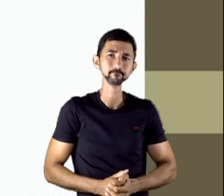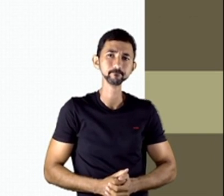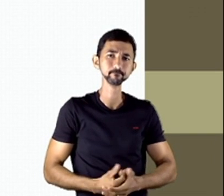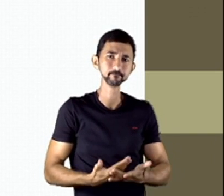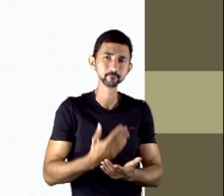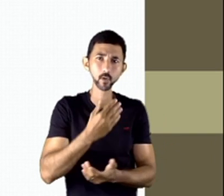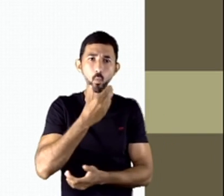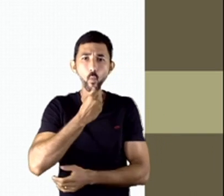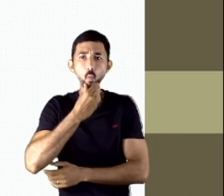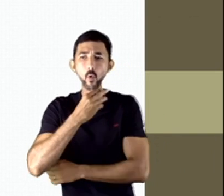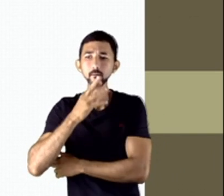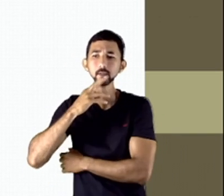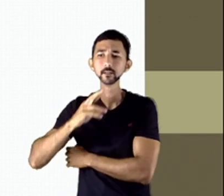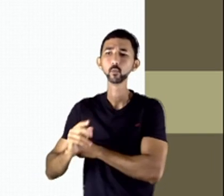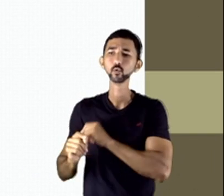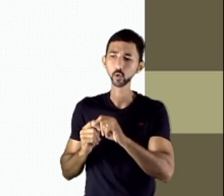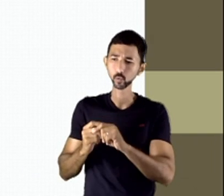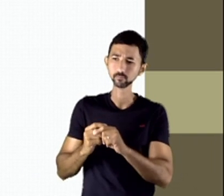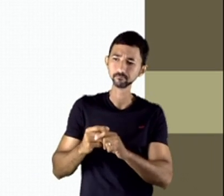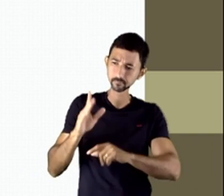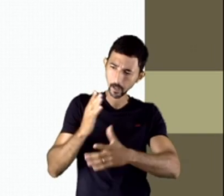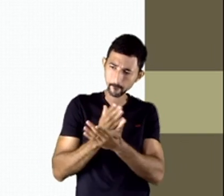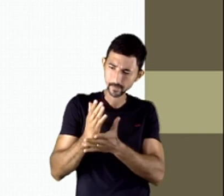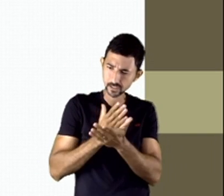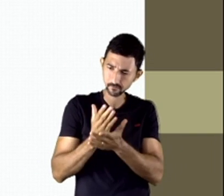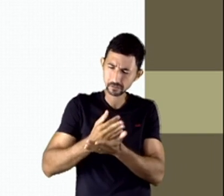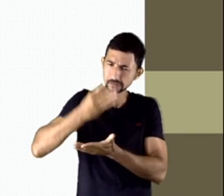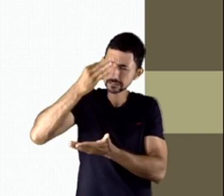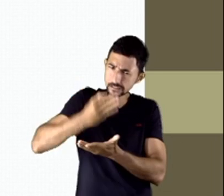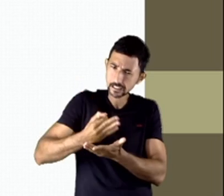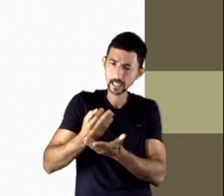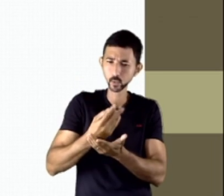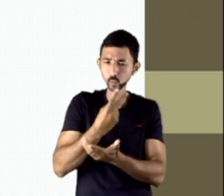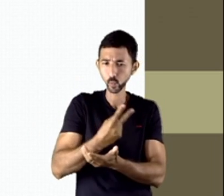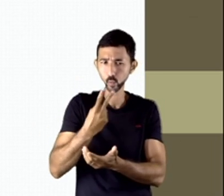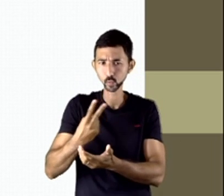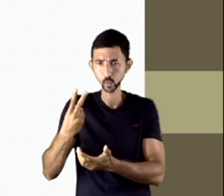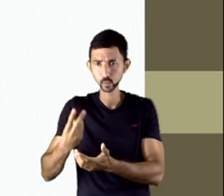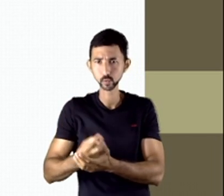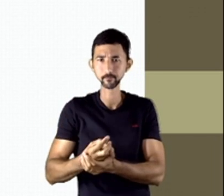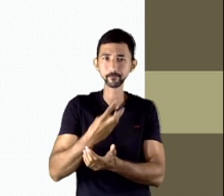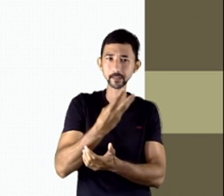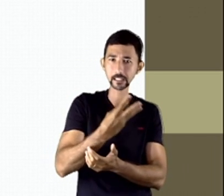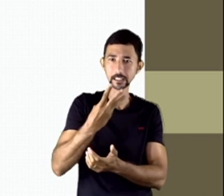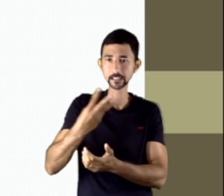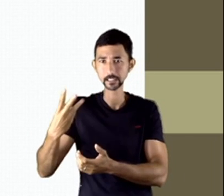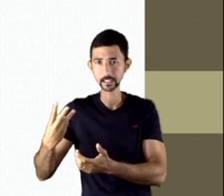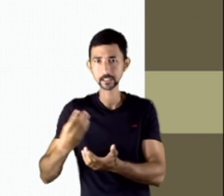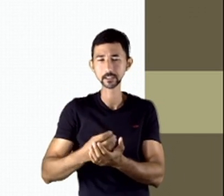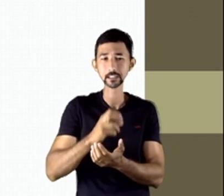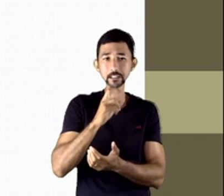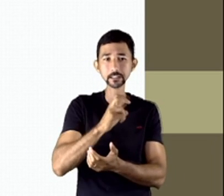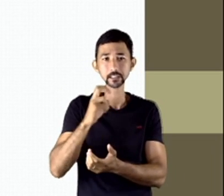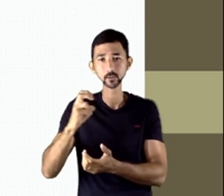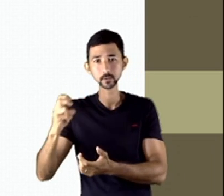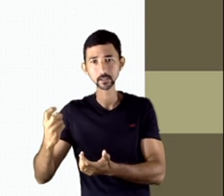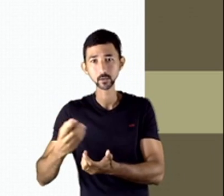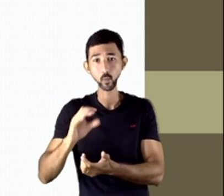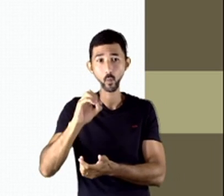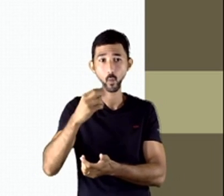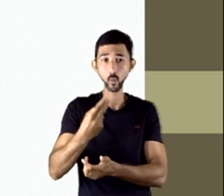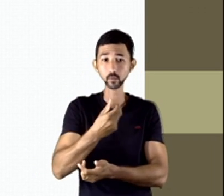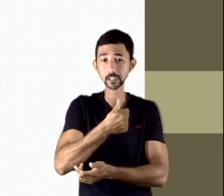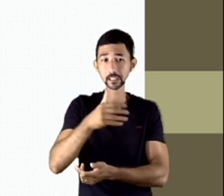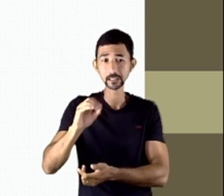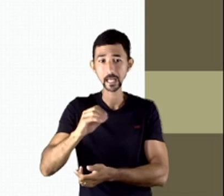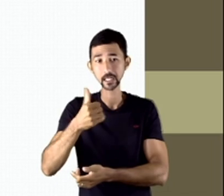Então, Francisco respondeu que daria para dividir perfeitamente de 2 em 2, de 3 em 3, de 5 em 5 ou de 10